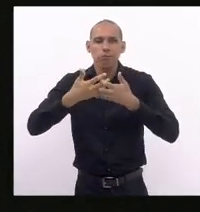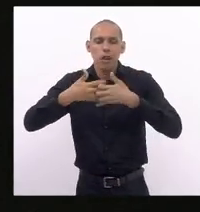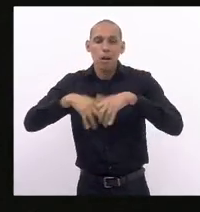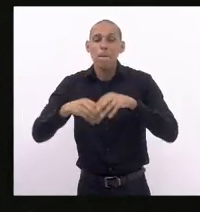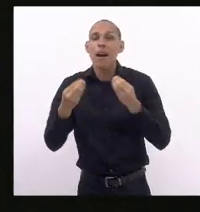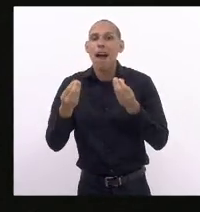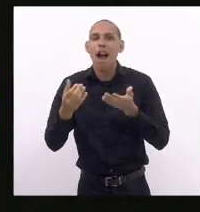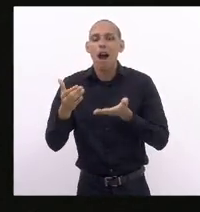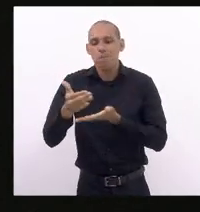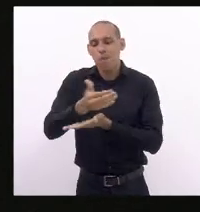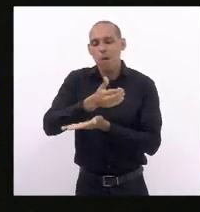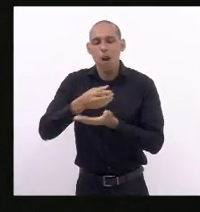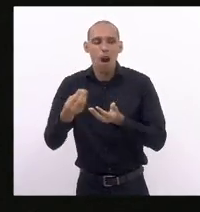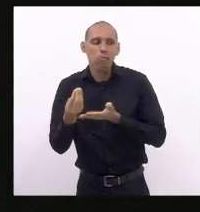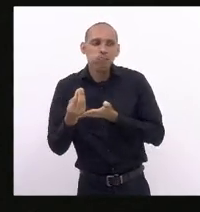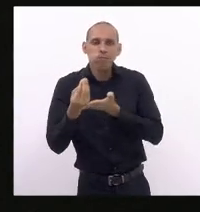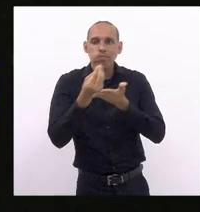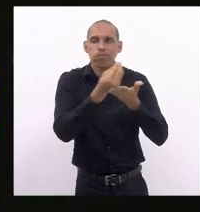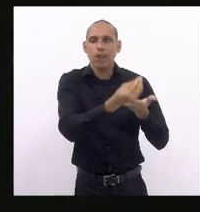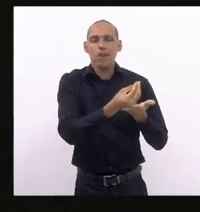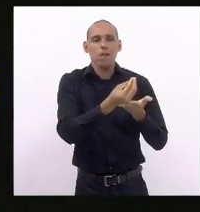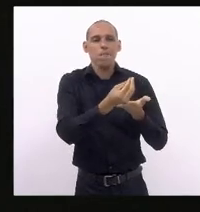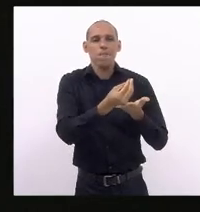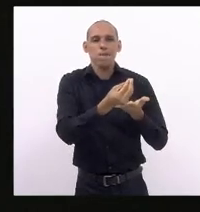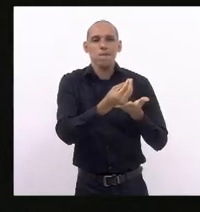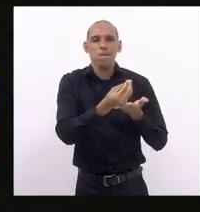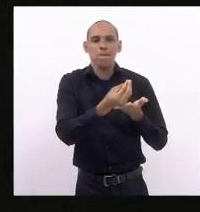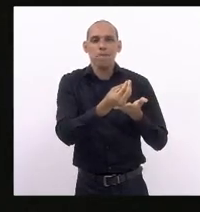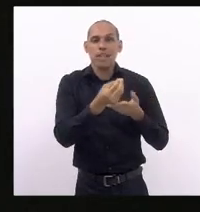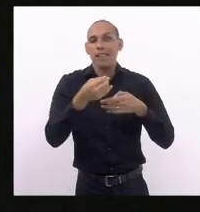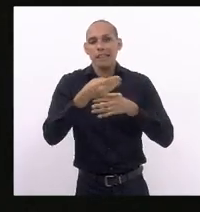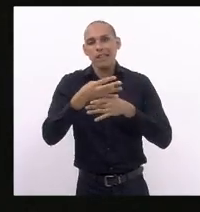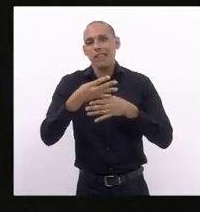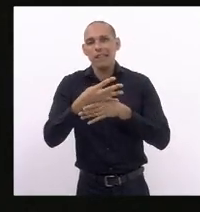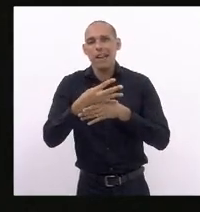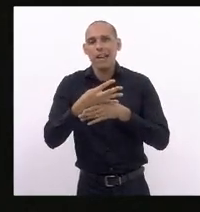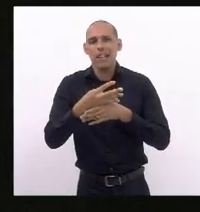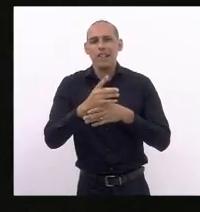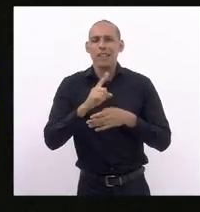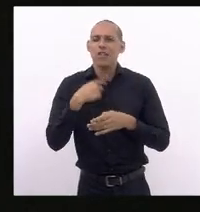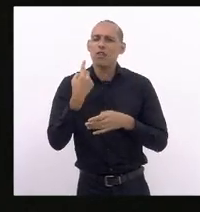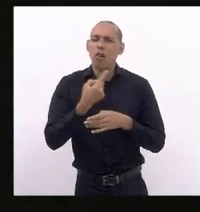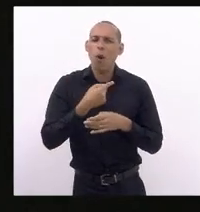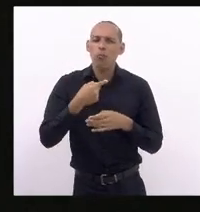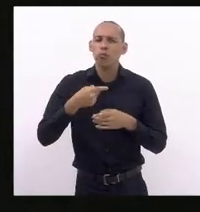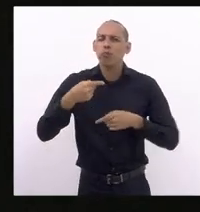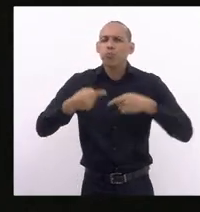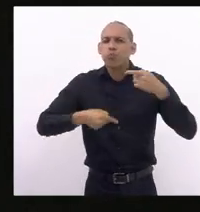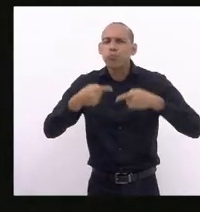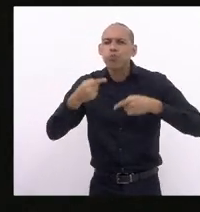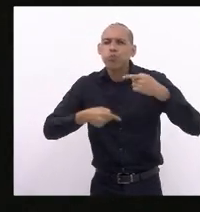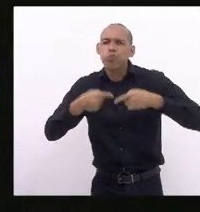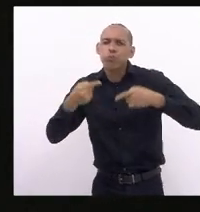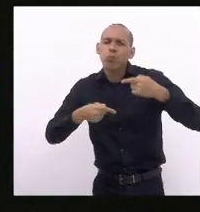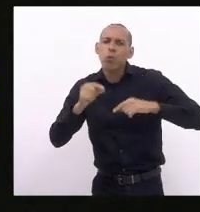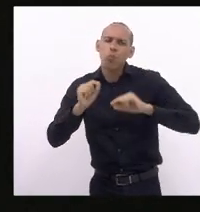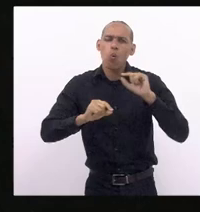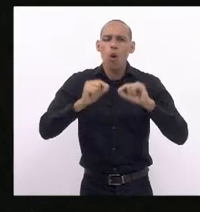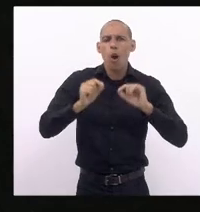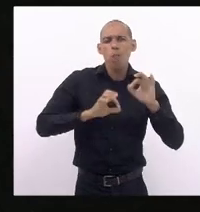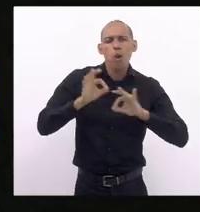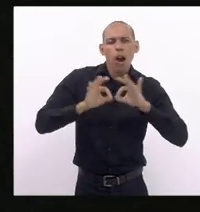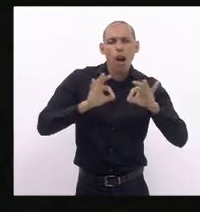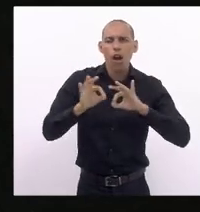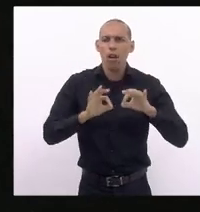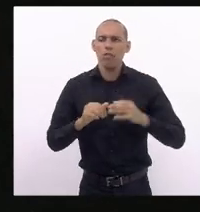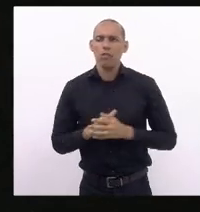para levar donativos para aquela cidade, discuti aqui a necessidade de um plano, né,